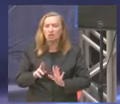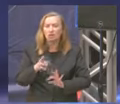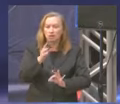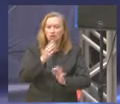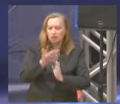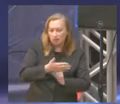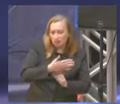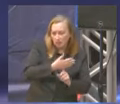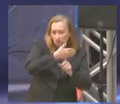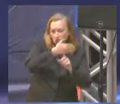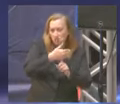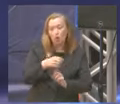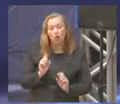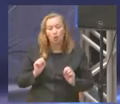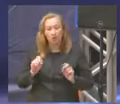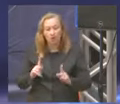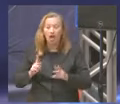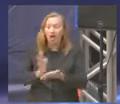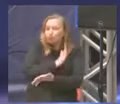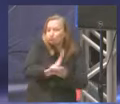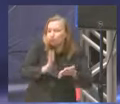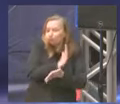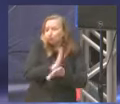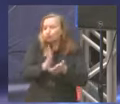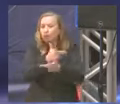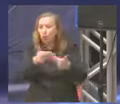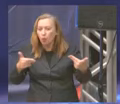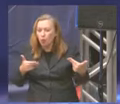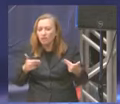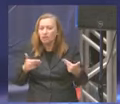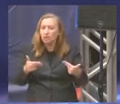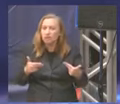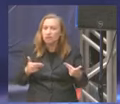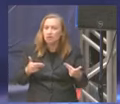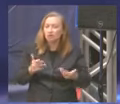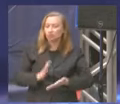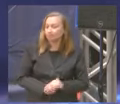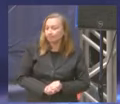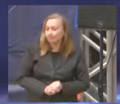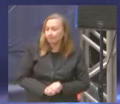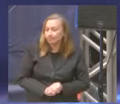Okay? Algumas coisas que saíram